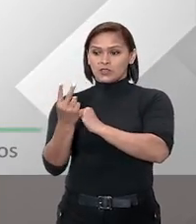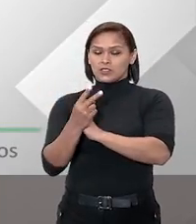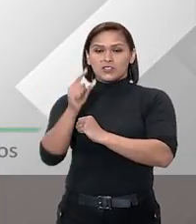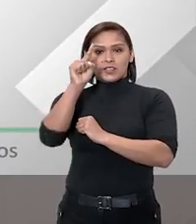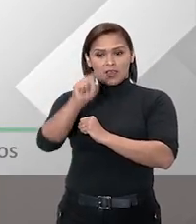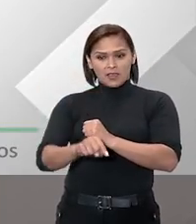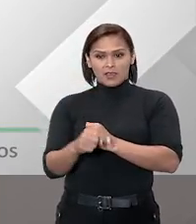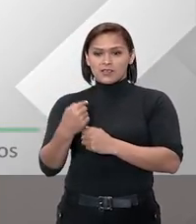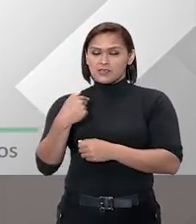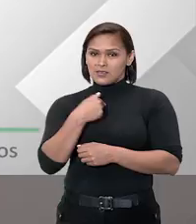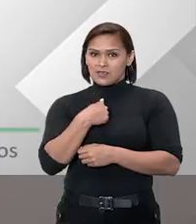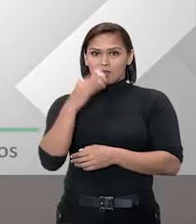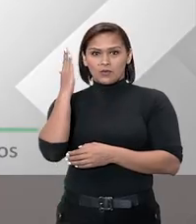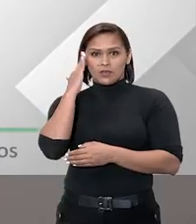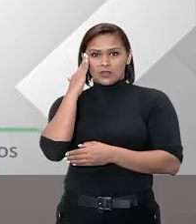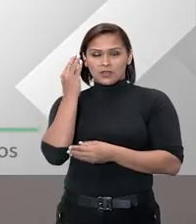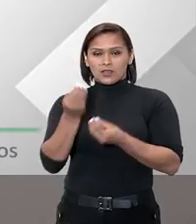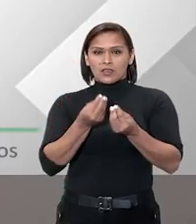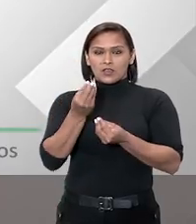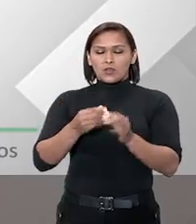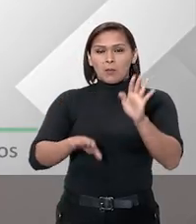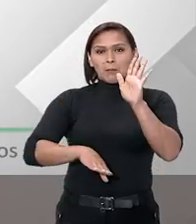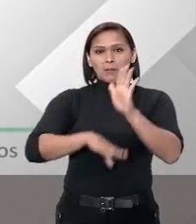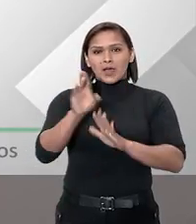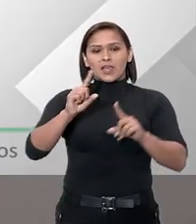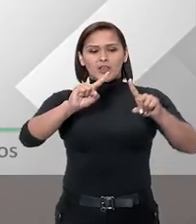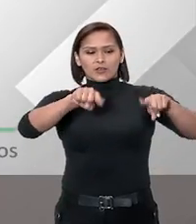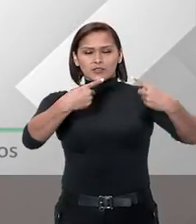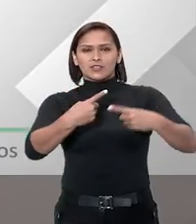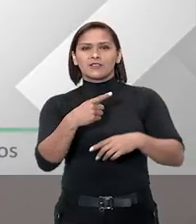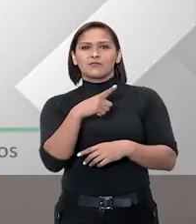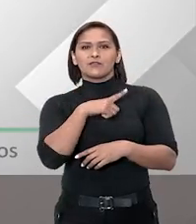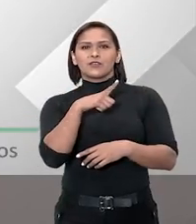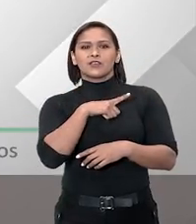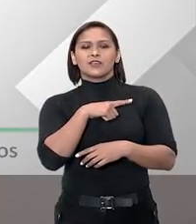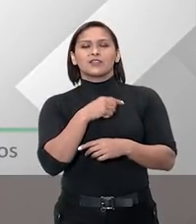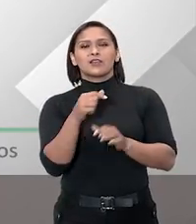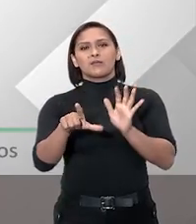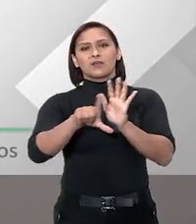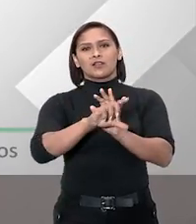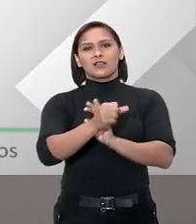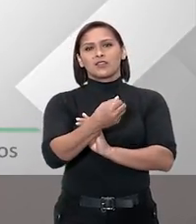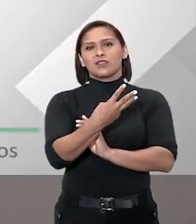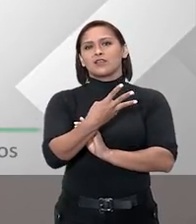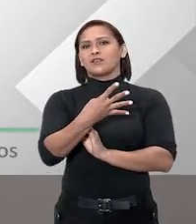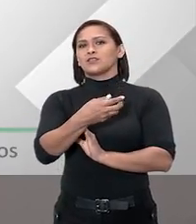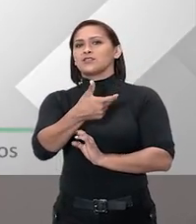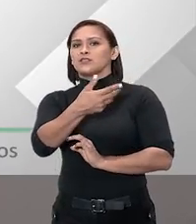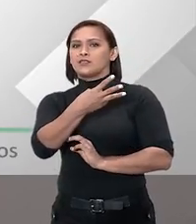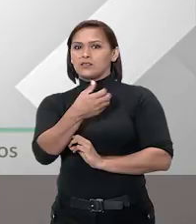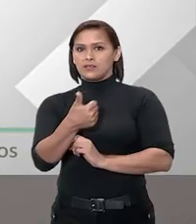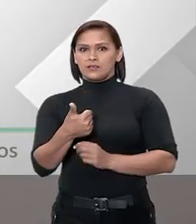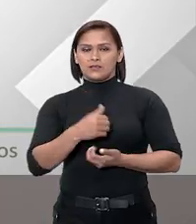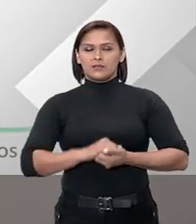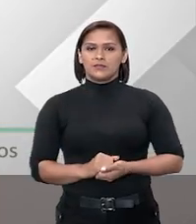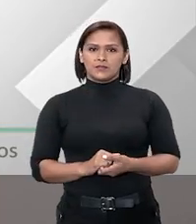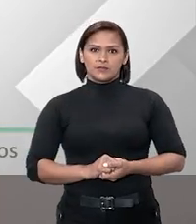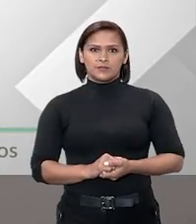Esse é, no meu modo de entender, o maior desafio que nós temos para com a Lei 13.431.